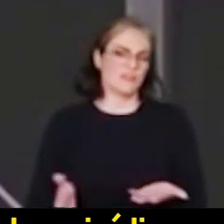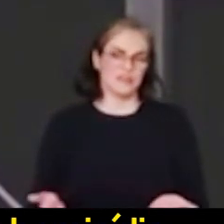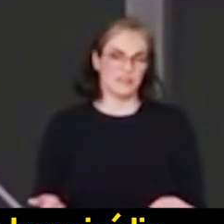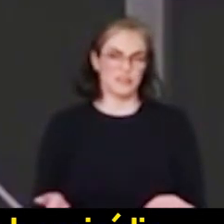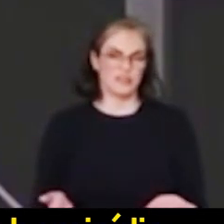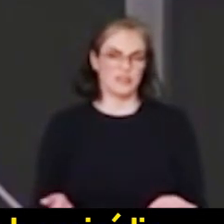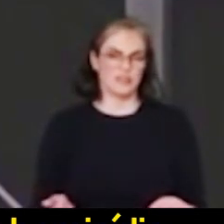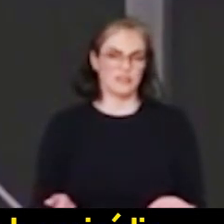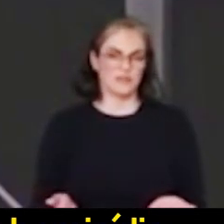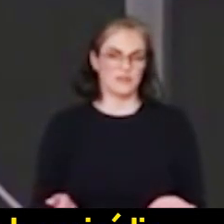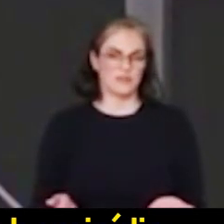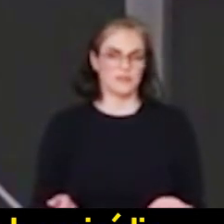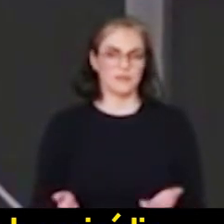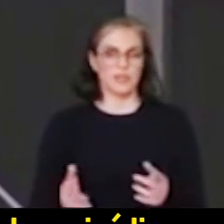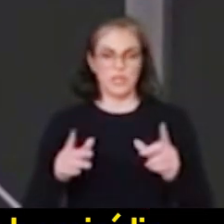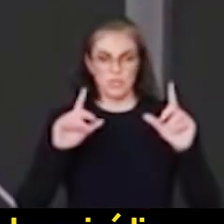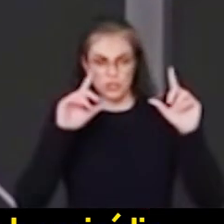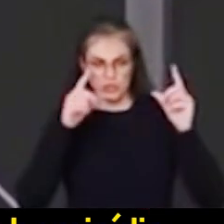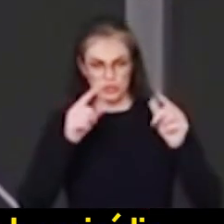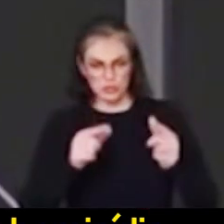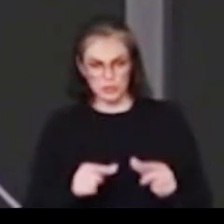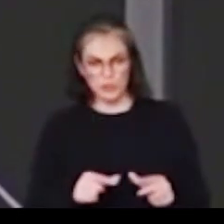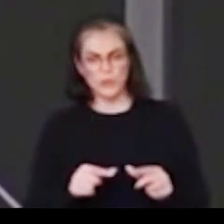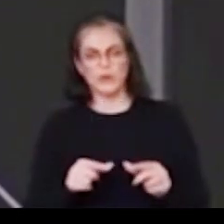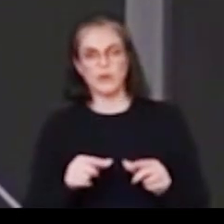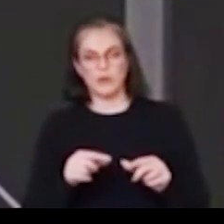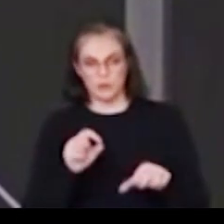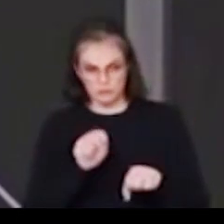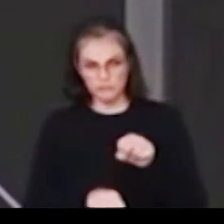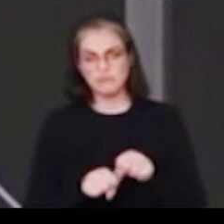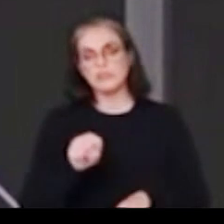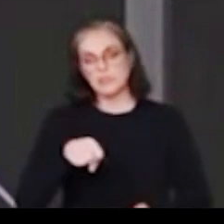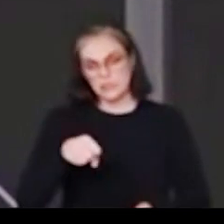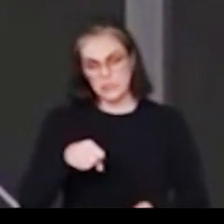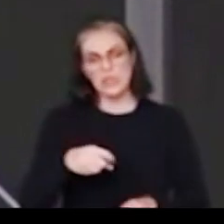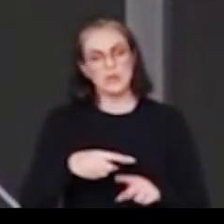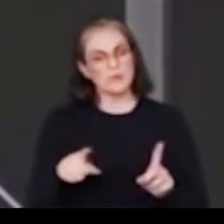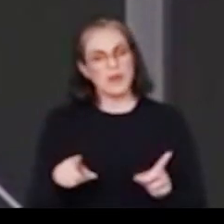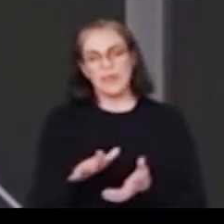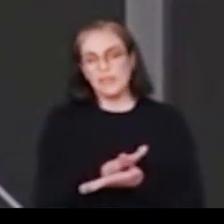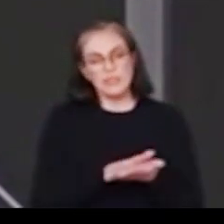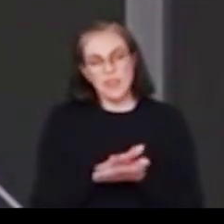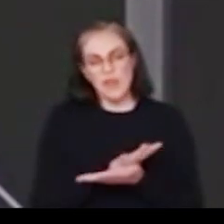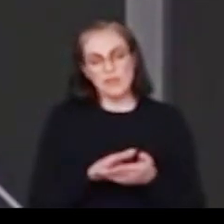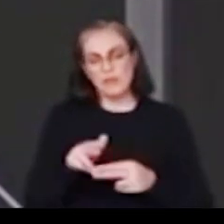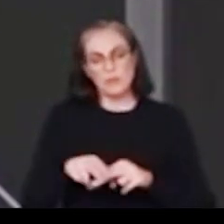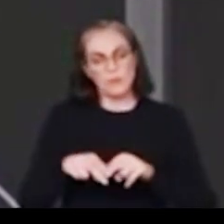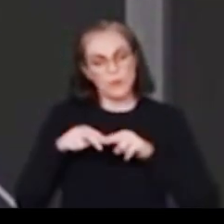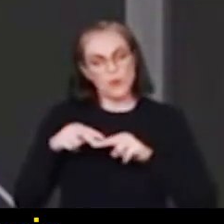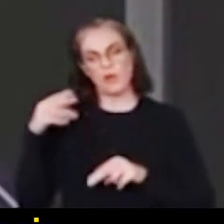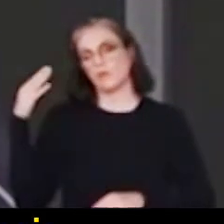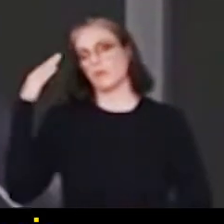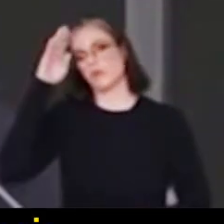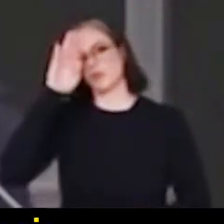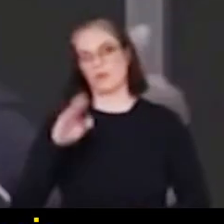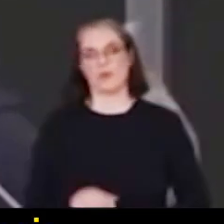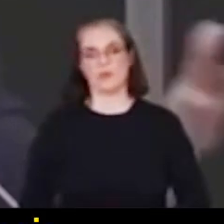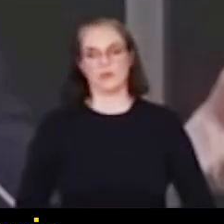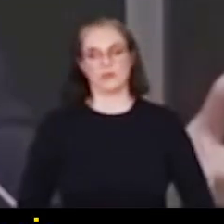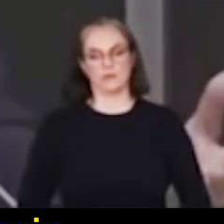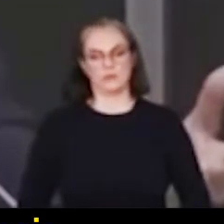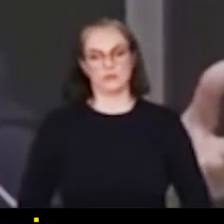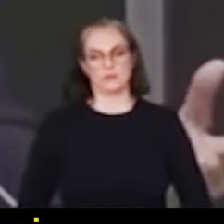consideradas na diminuição do homicídio, foram obras do governo de Bolsonaro. Armar